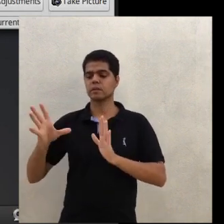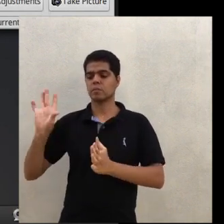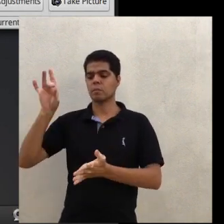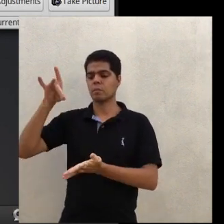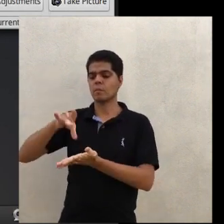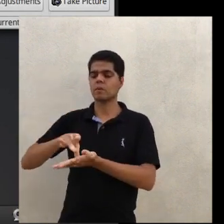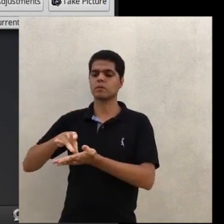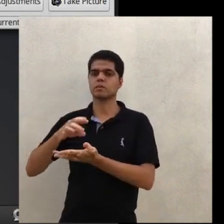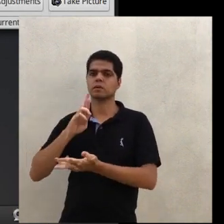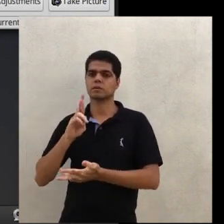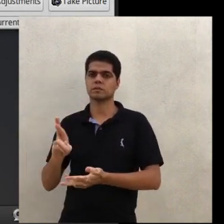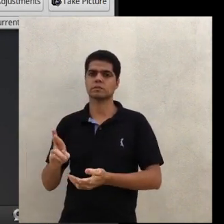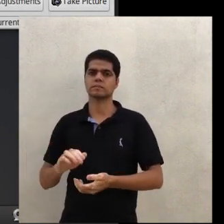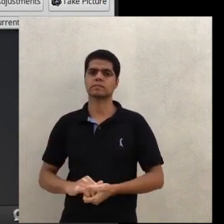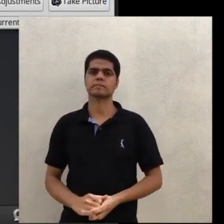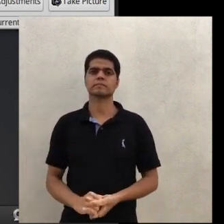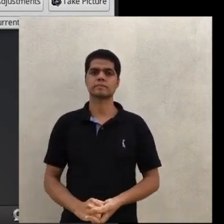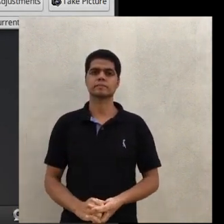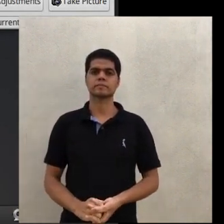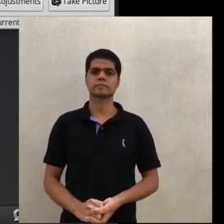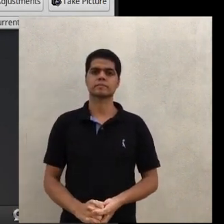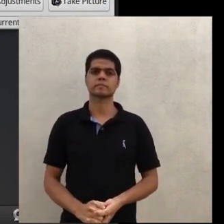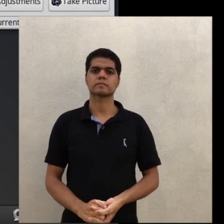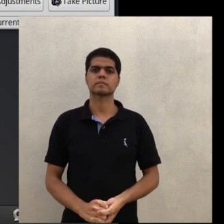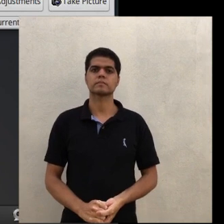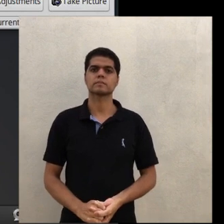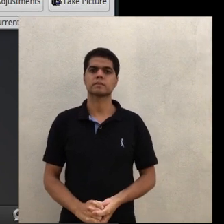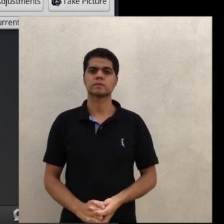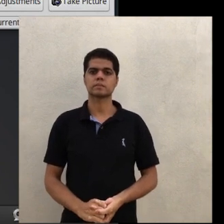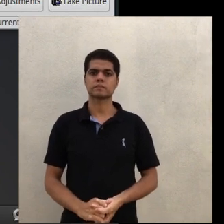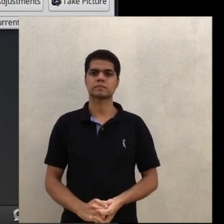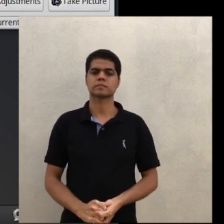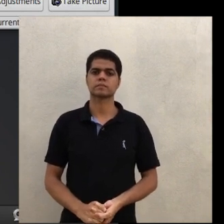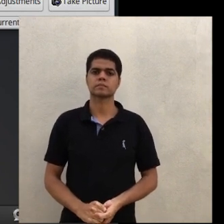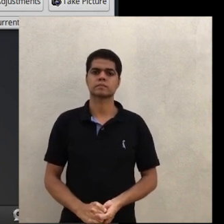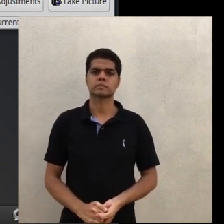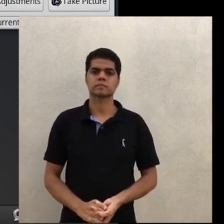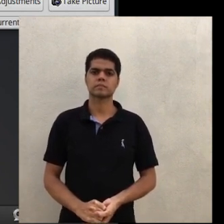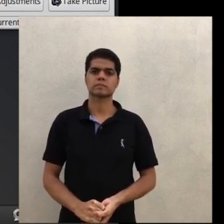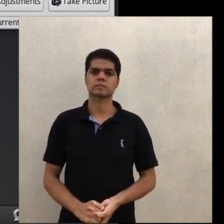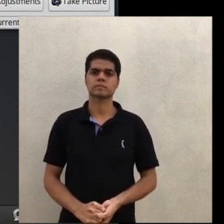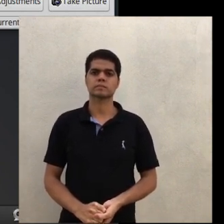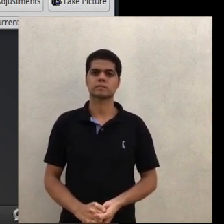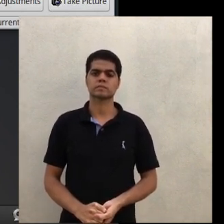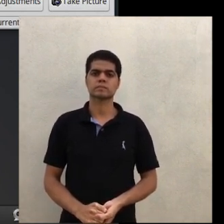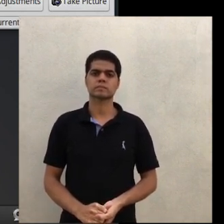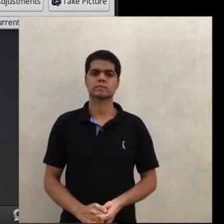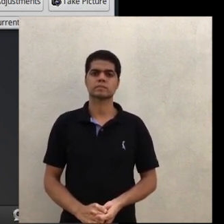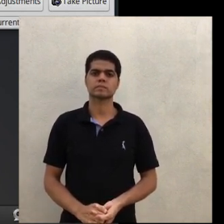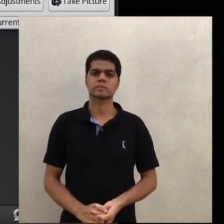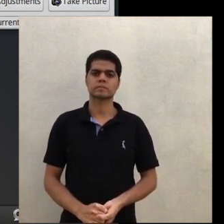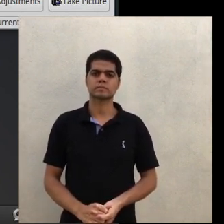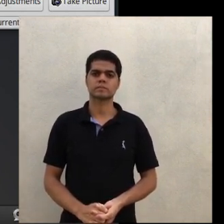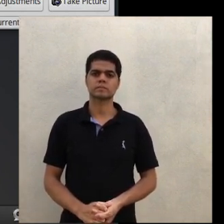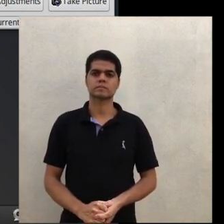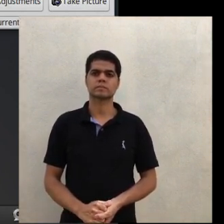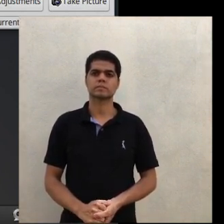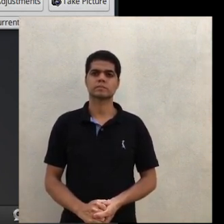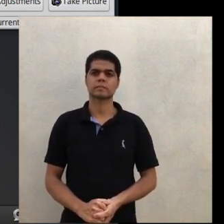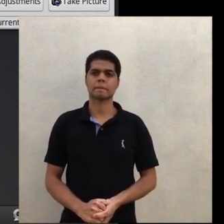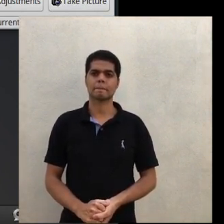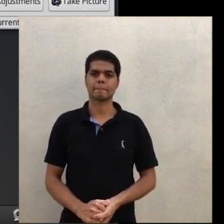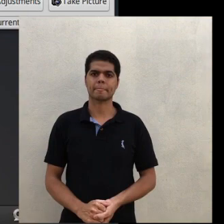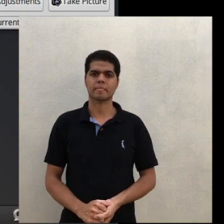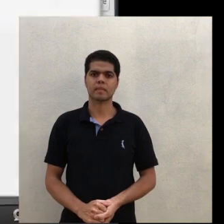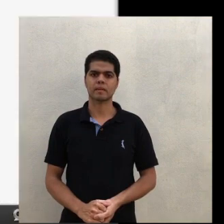Ô Rony, bom, eu não preciso disso aqui mais, né? Põe aqui na pastinha da malha, ó. Ô Rony, então,